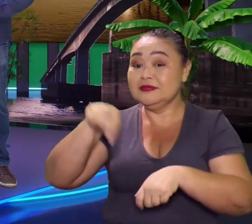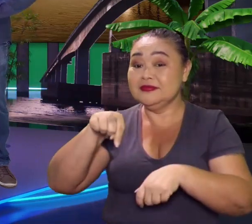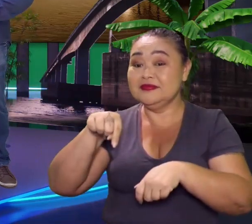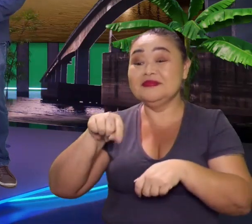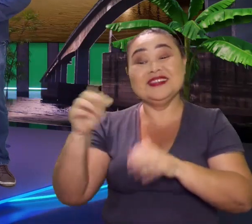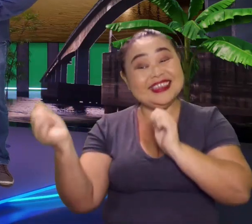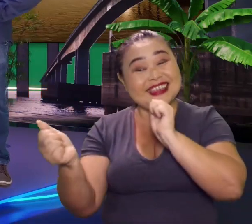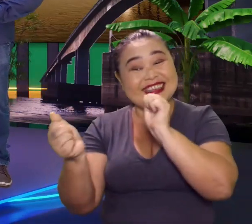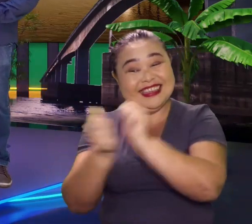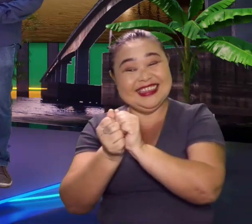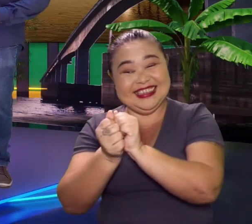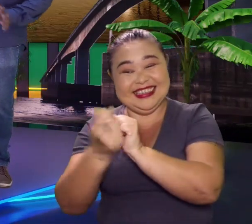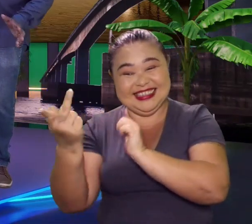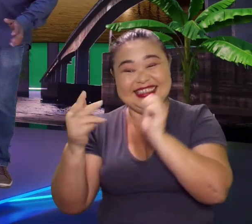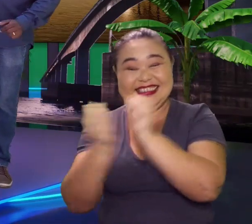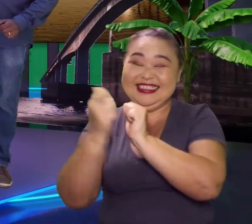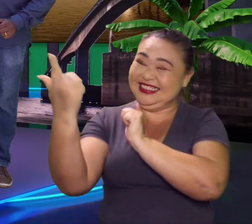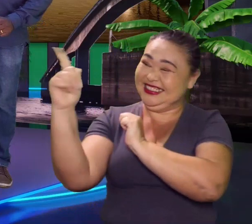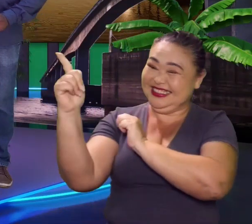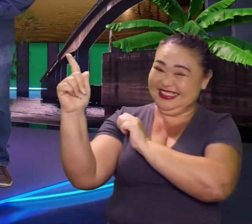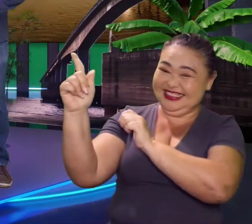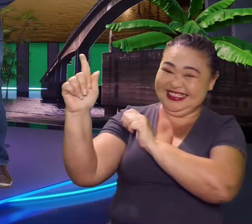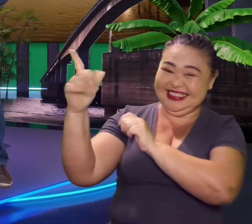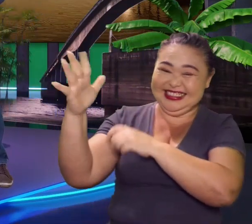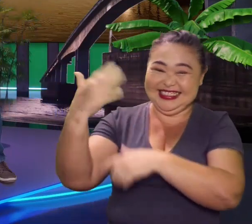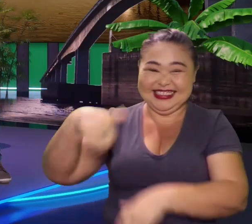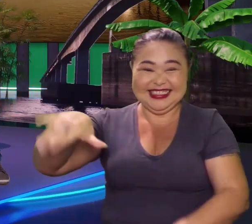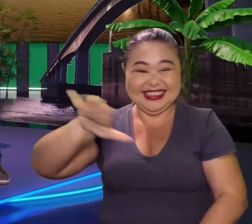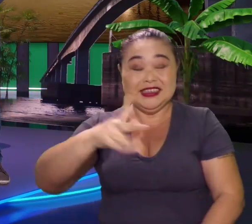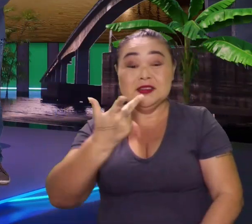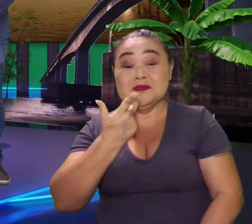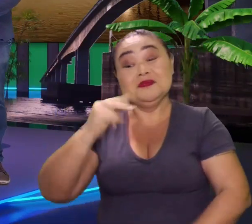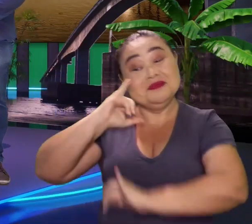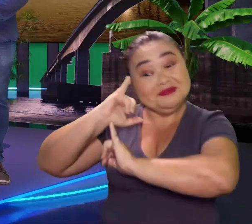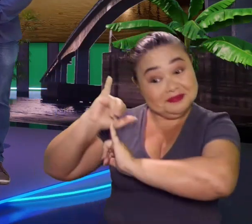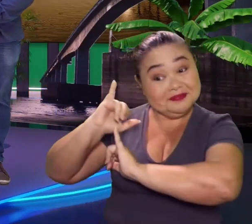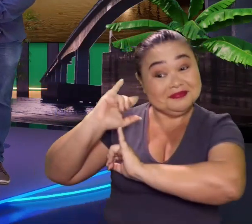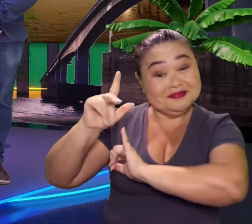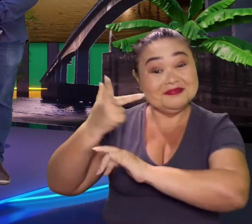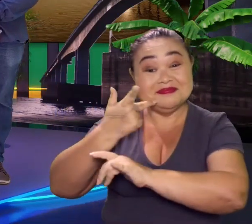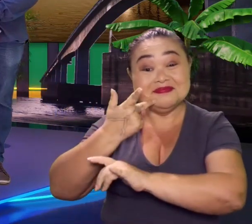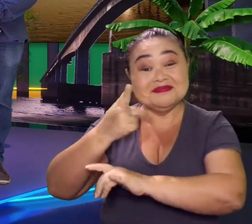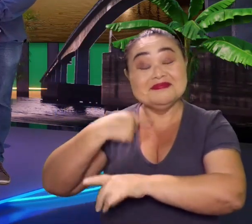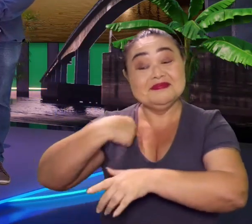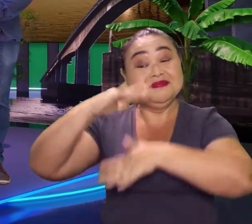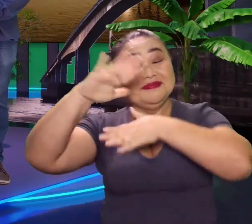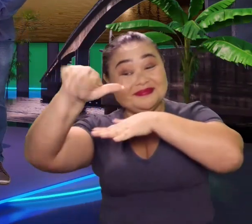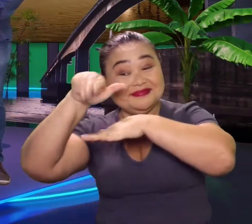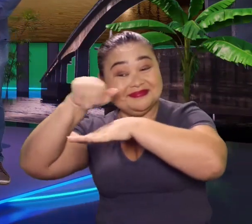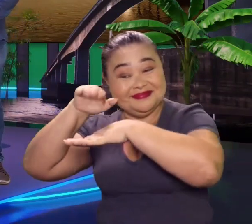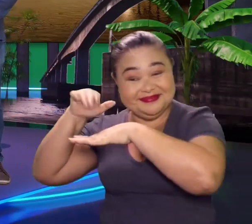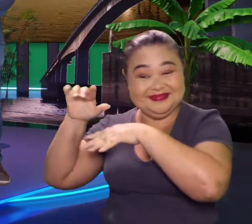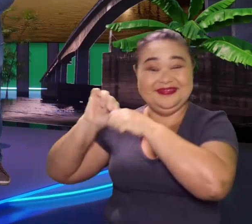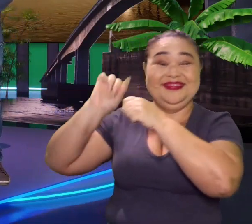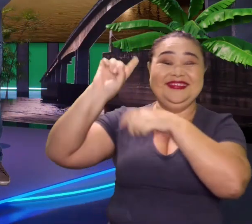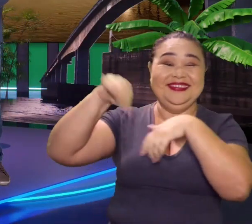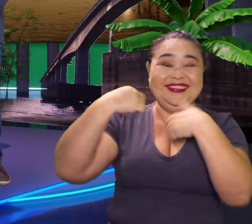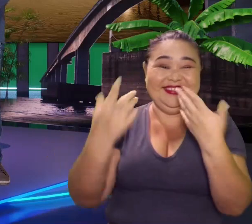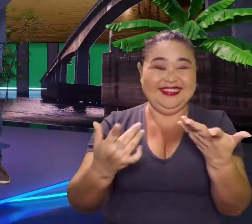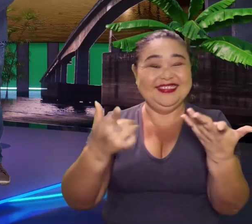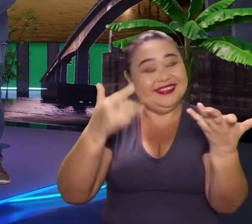só conosco, né? Só com a Pois é, rapaz. Eu já falei para ela, mas uma mulher muito requisitada, né? Então, a gente tem